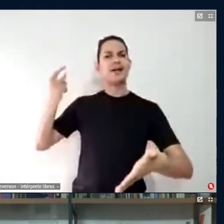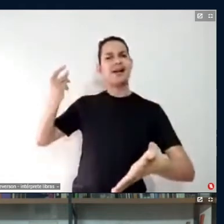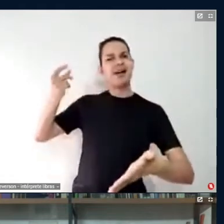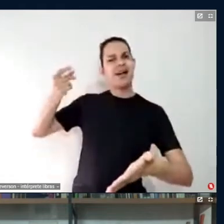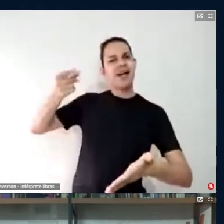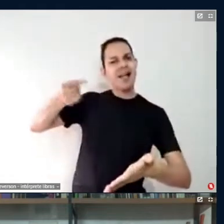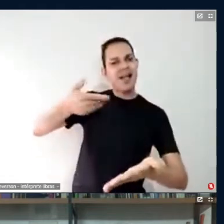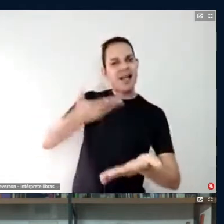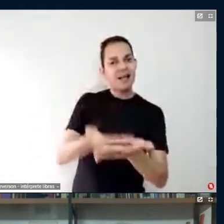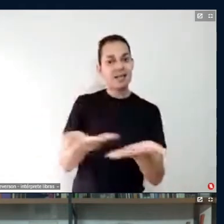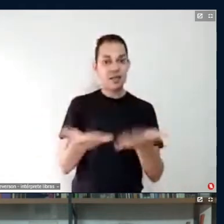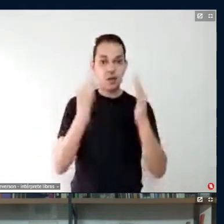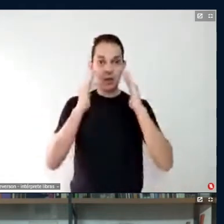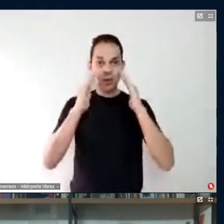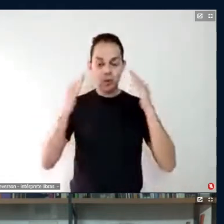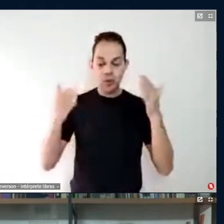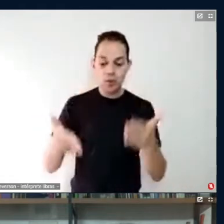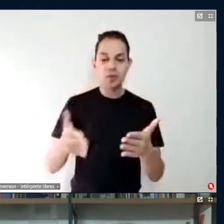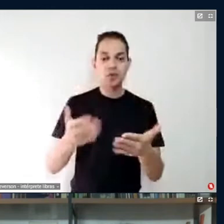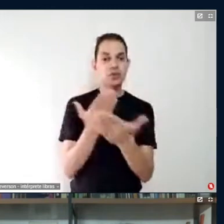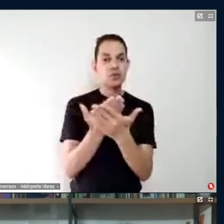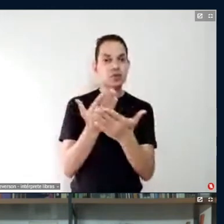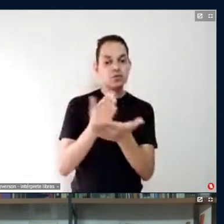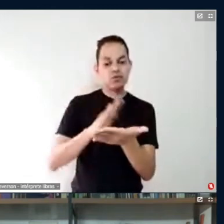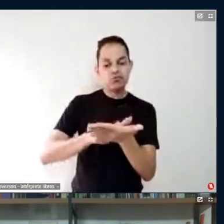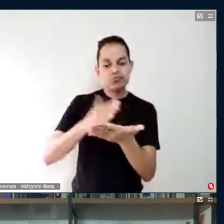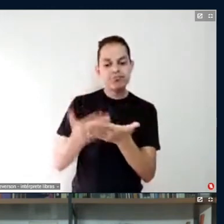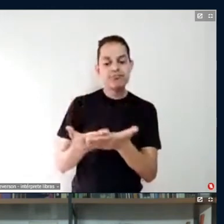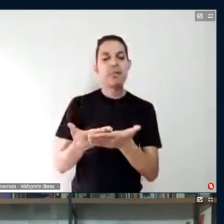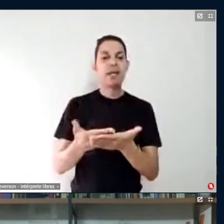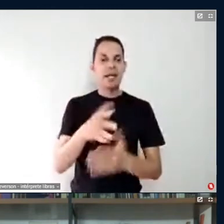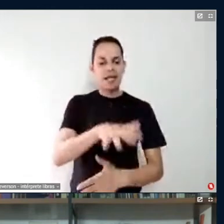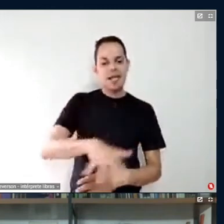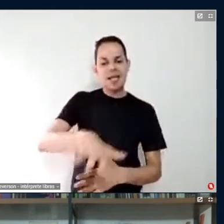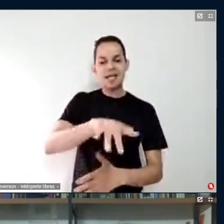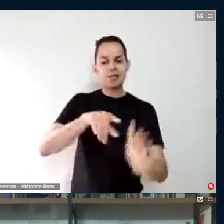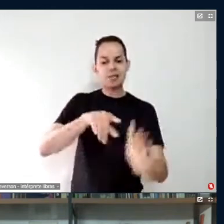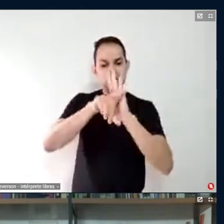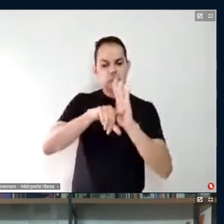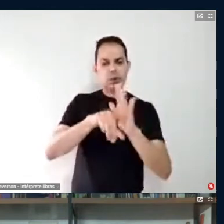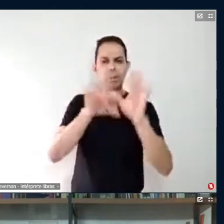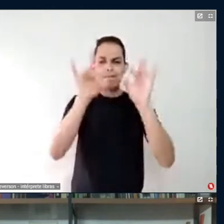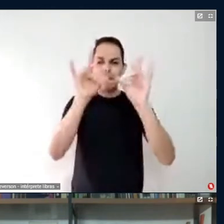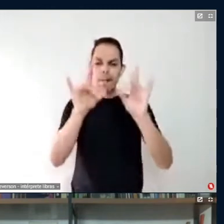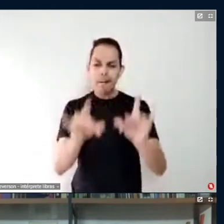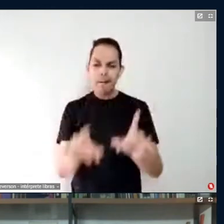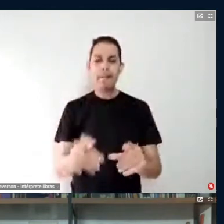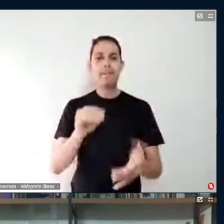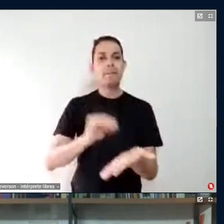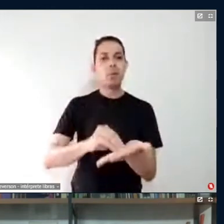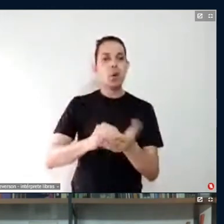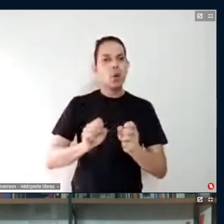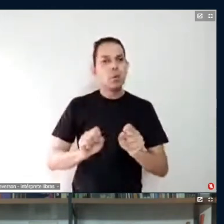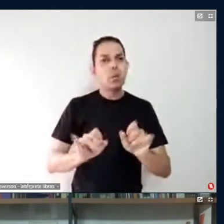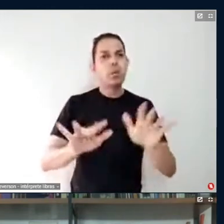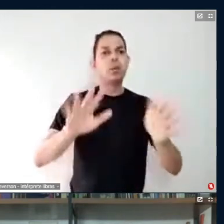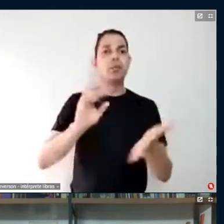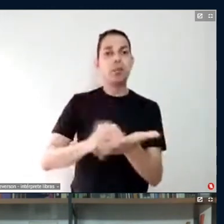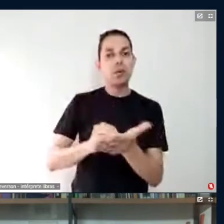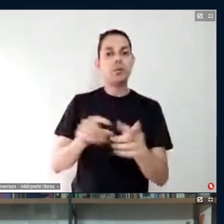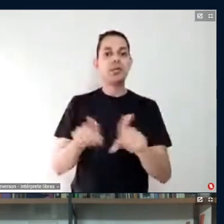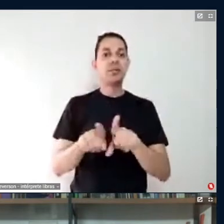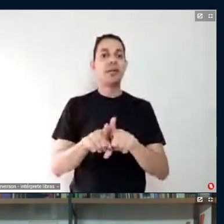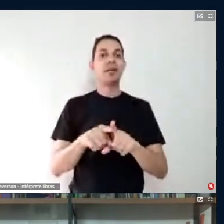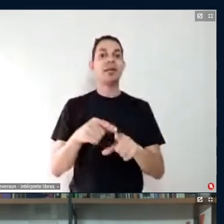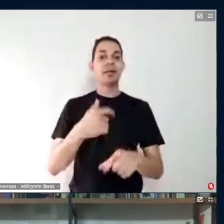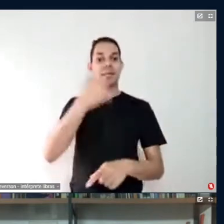estudos da interpretação tem sido uma frente ainda pouco explorada ou pouco publicada. não sei dizer ao certo, pois meu